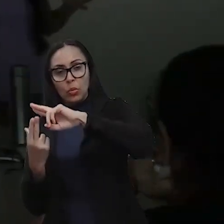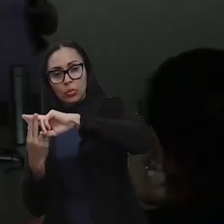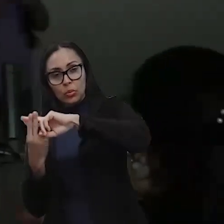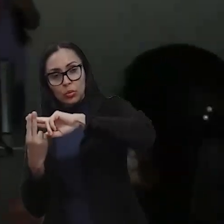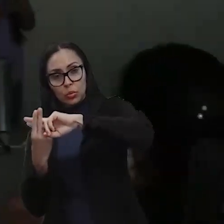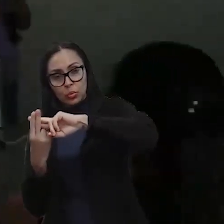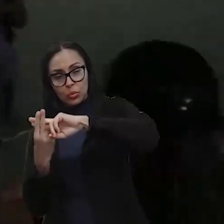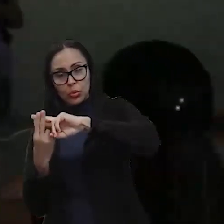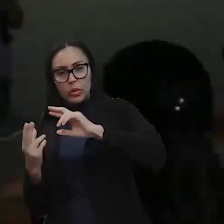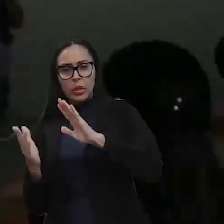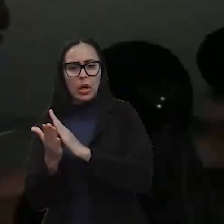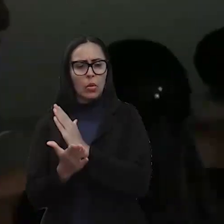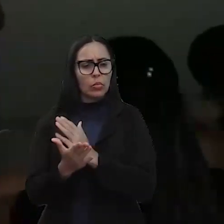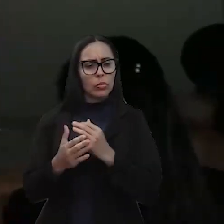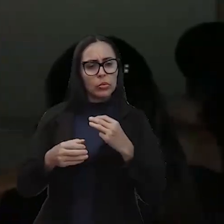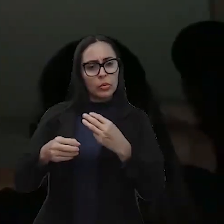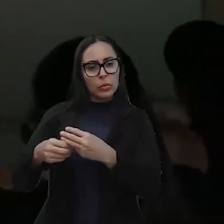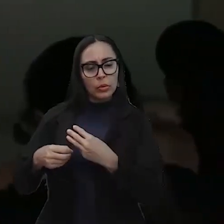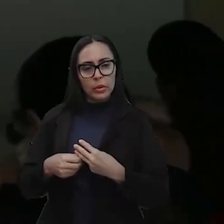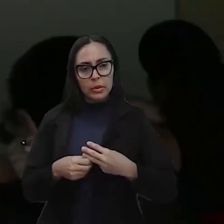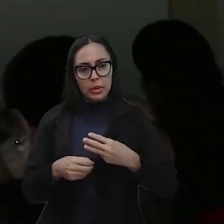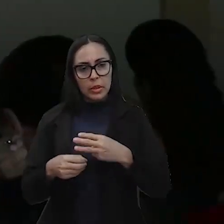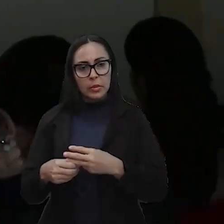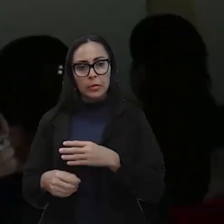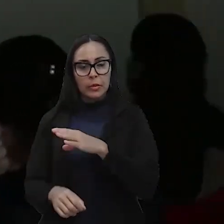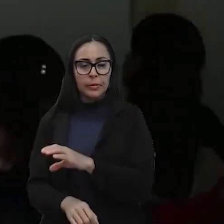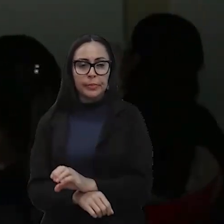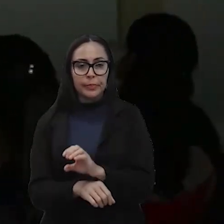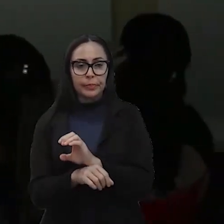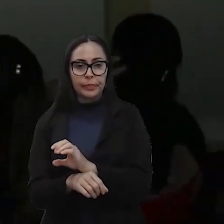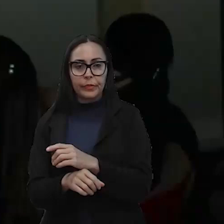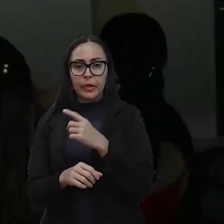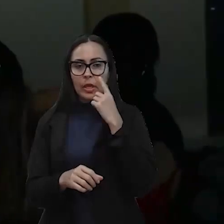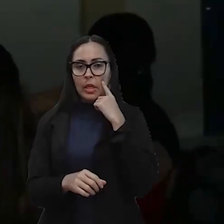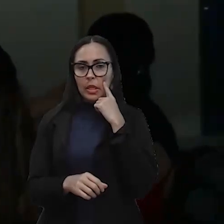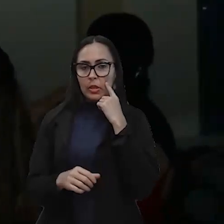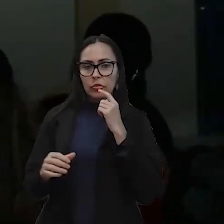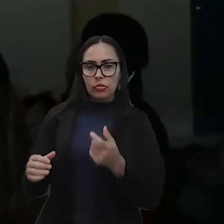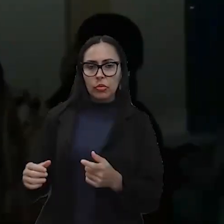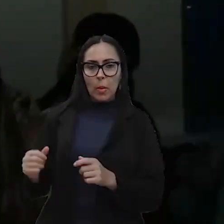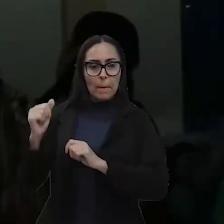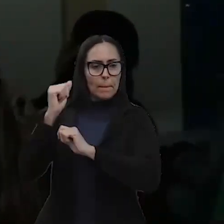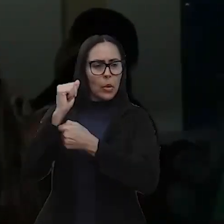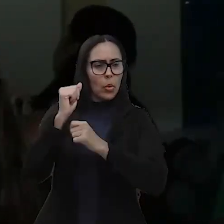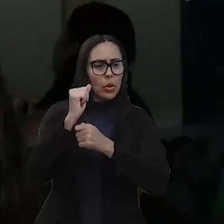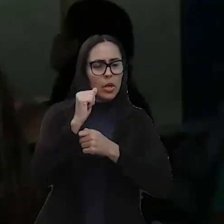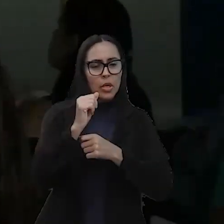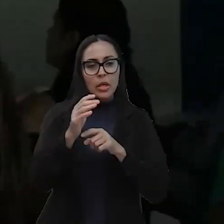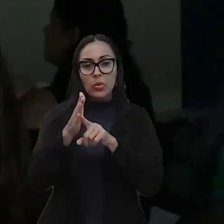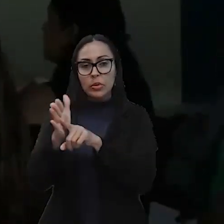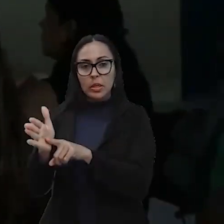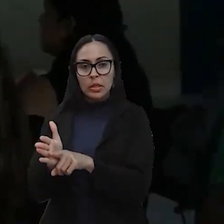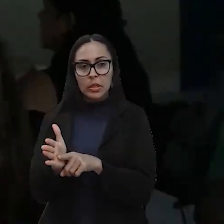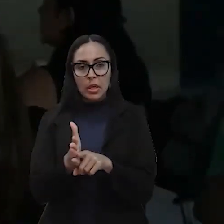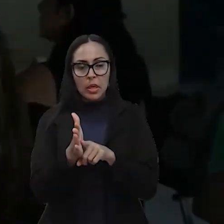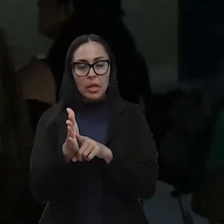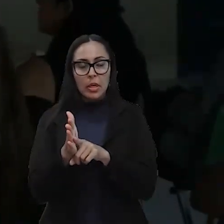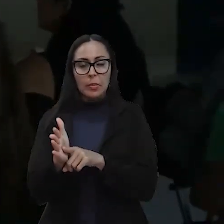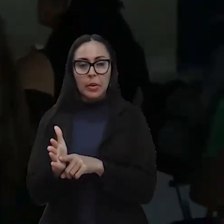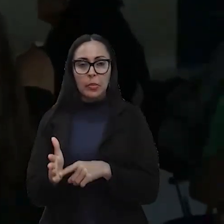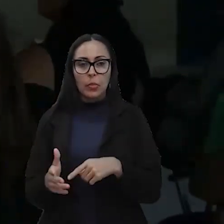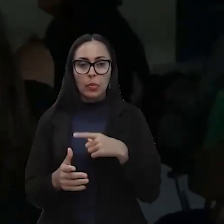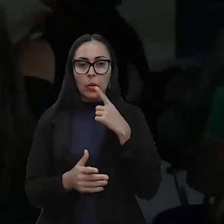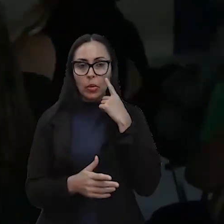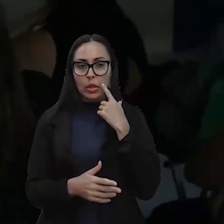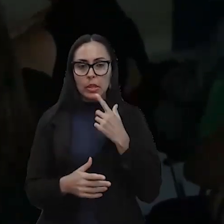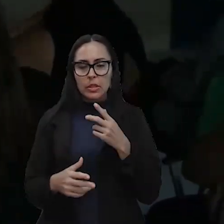municípios e estados, eles bloqueiam esse autoexame de mama, porque se a mulher identificar alguma alteração,